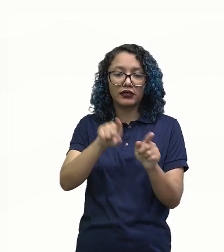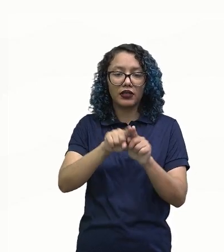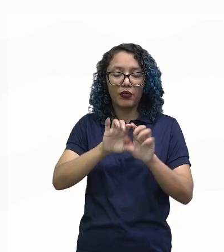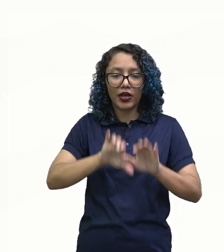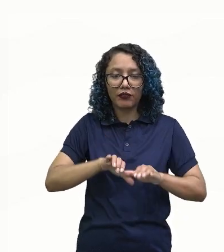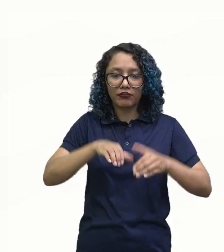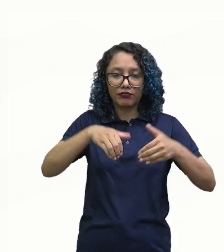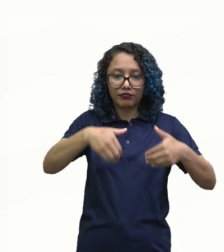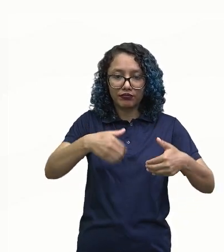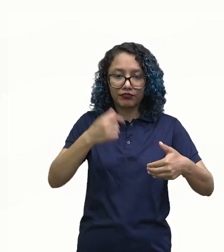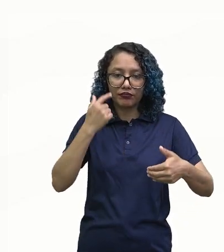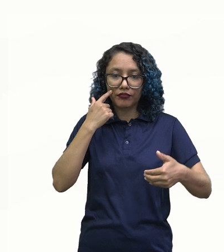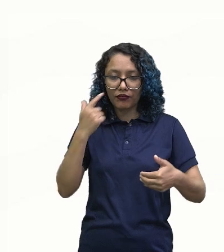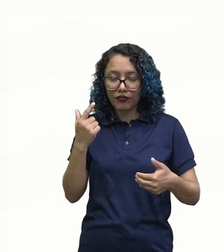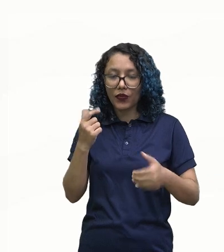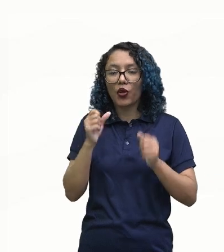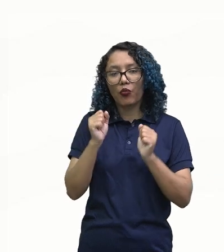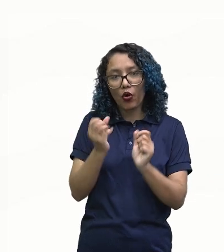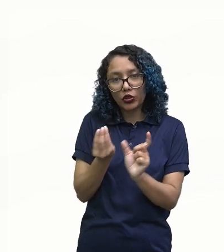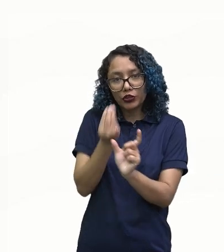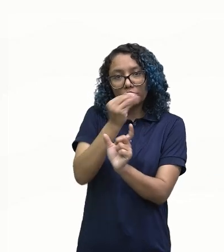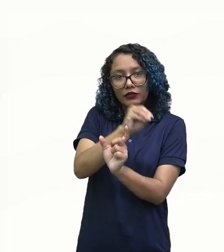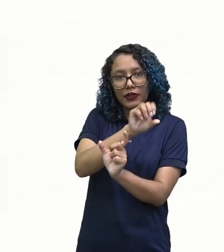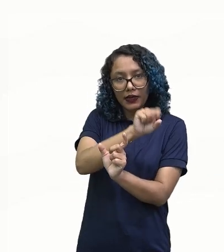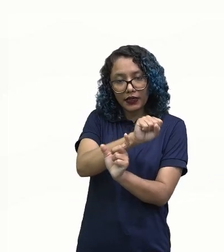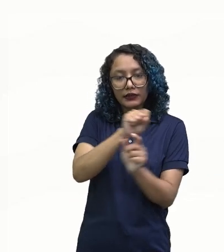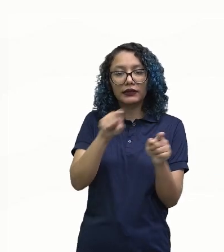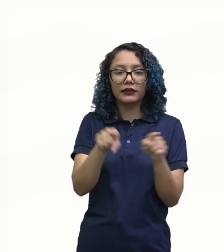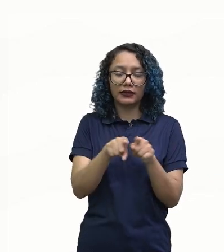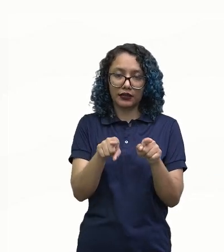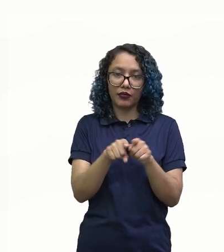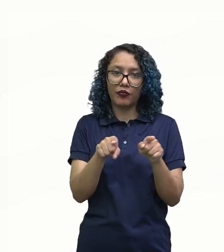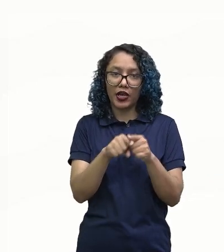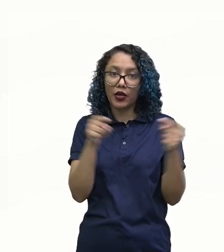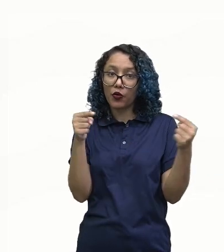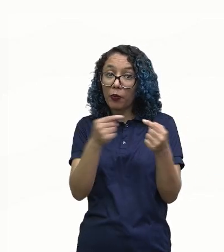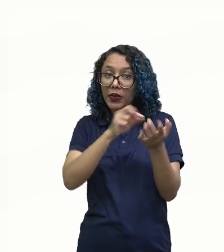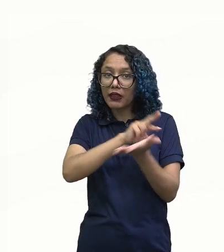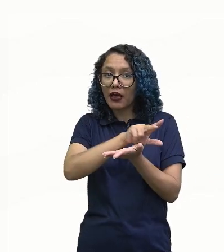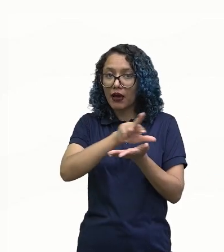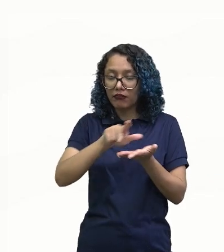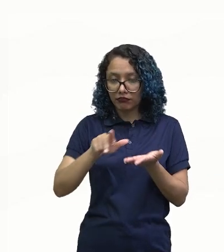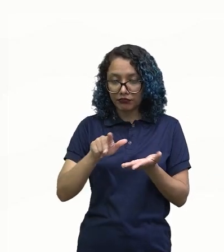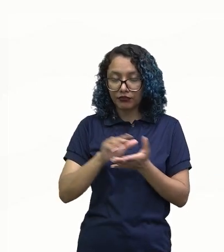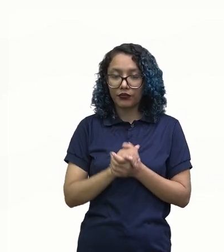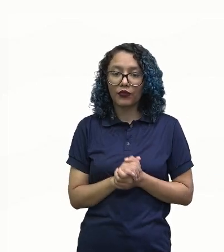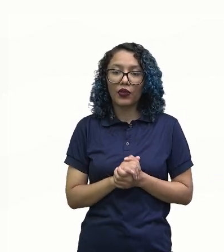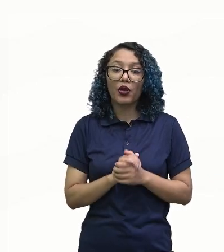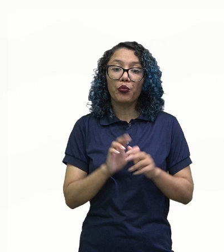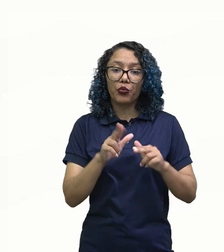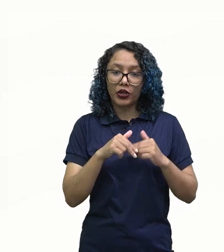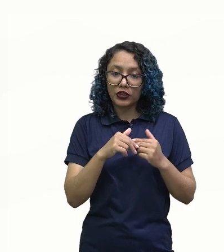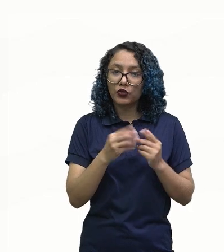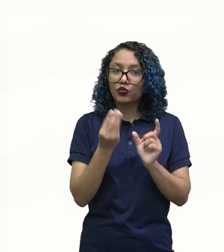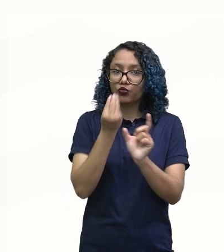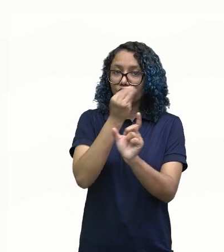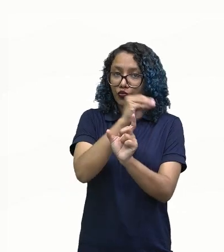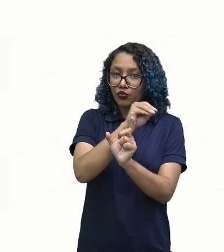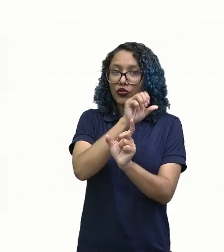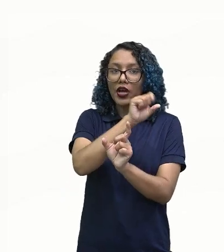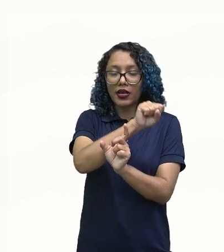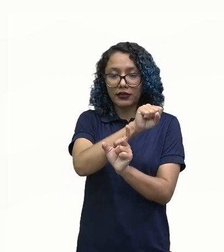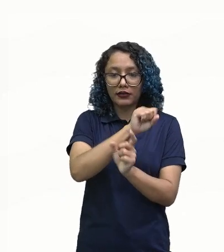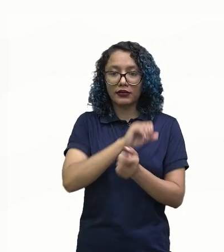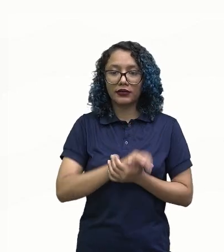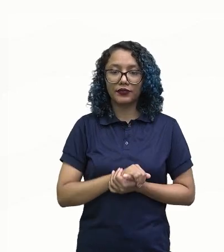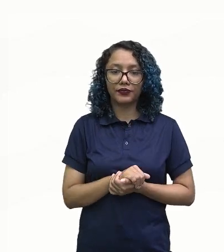exemplo, dominóis, certo? Então, por isso que é acrescentado esse S.